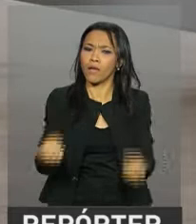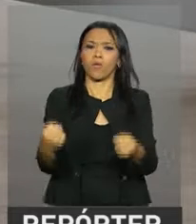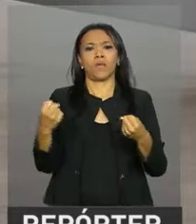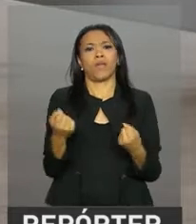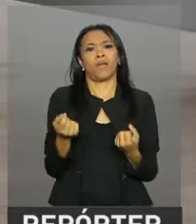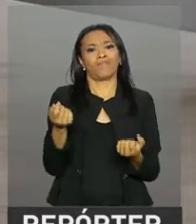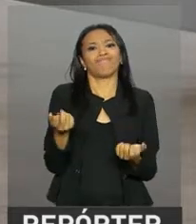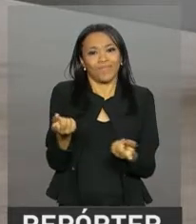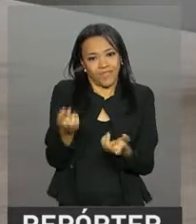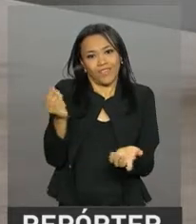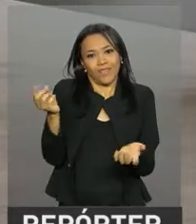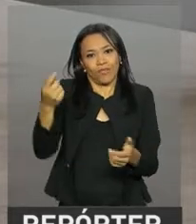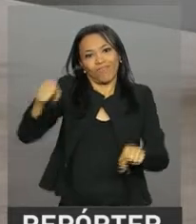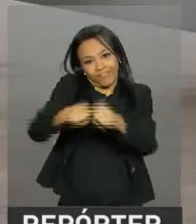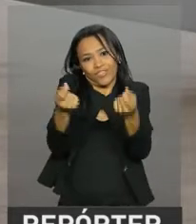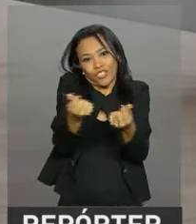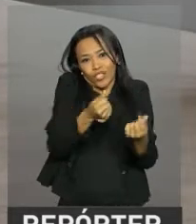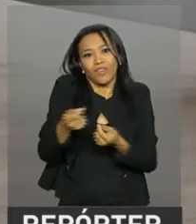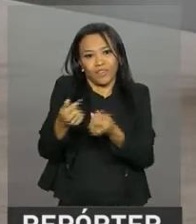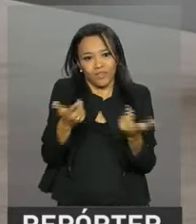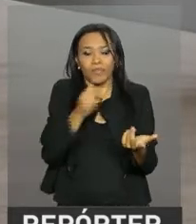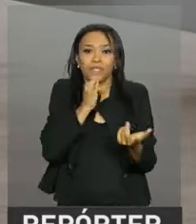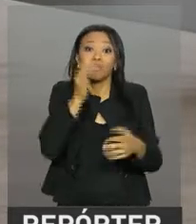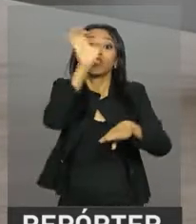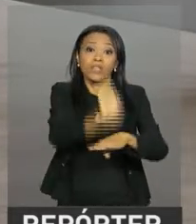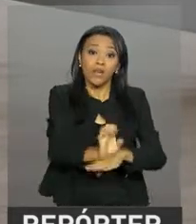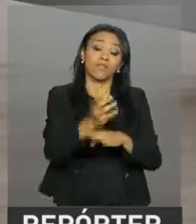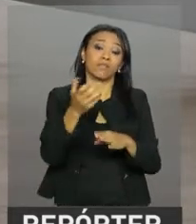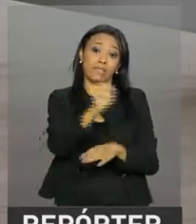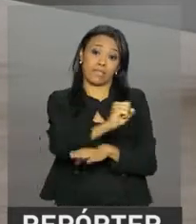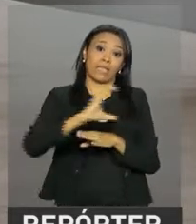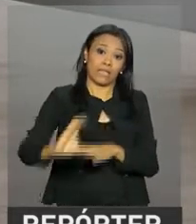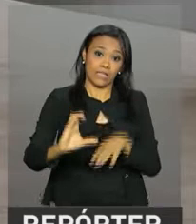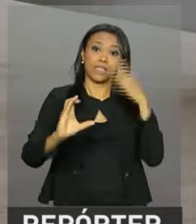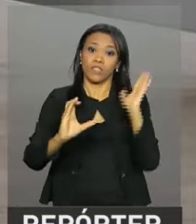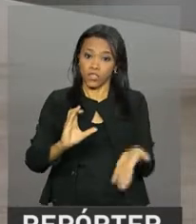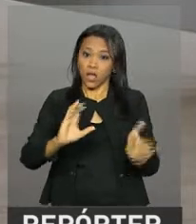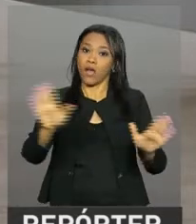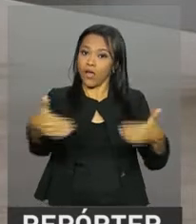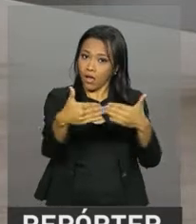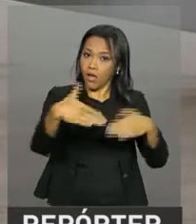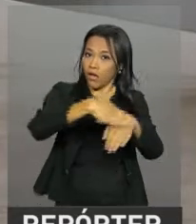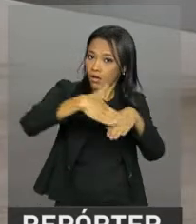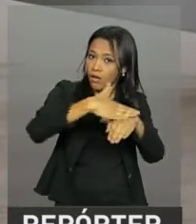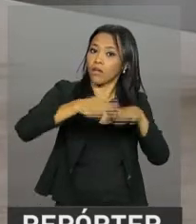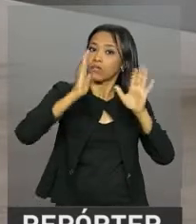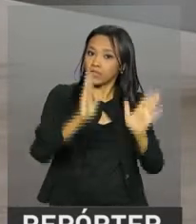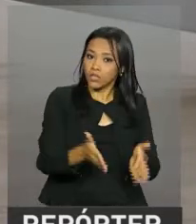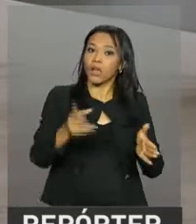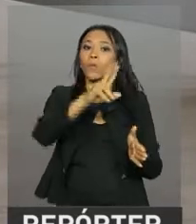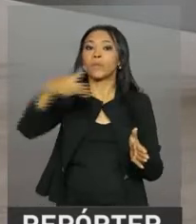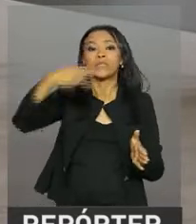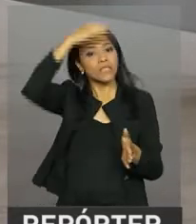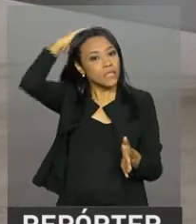lembrando por exemplo que o estado de santa catarina já se reuniu o governador de santa catarina já se reuniu com o presidente michel